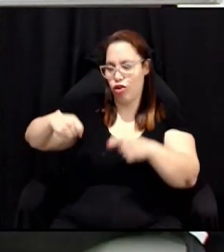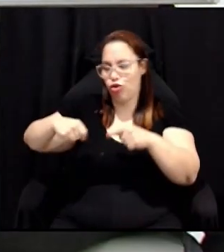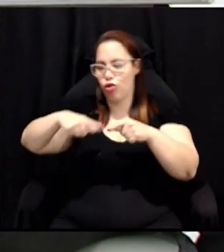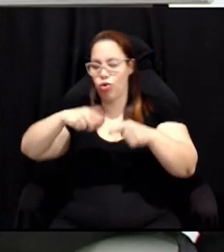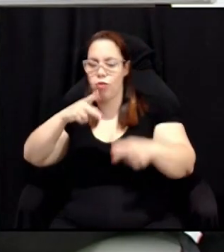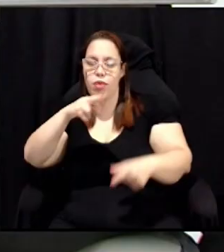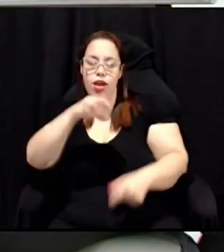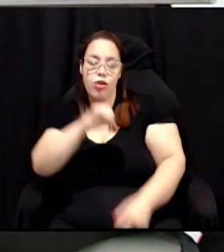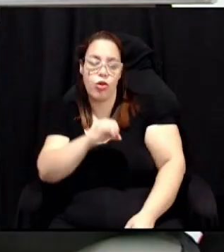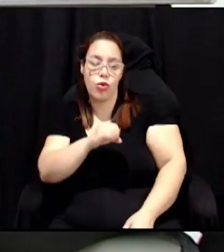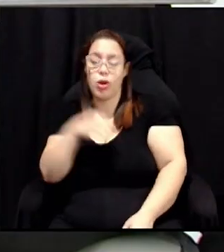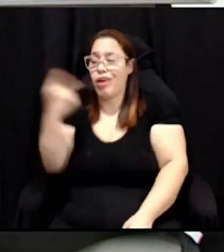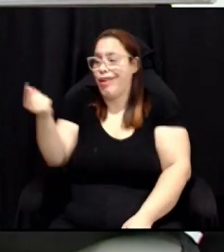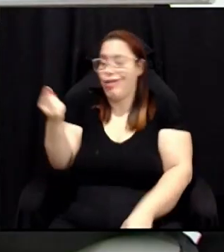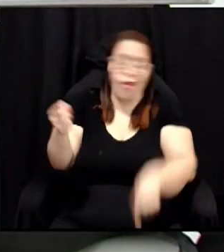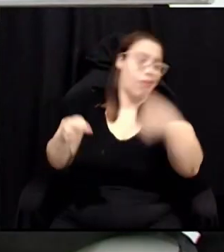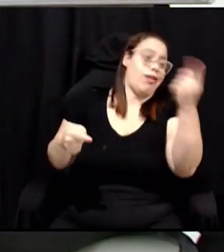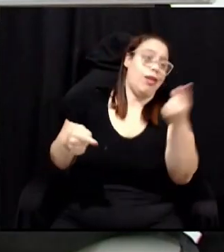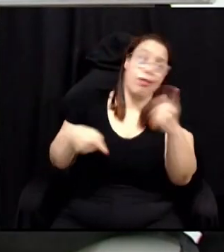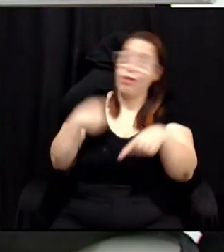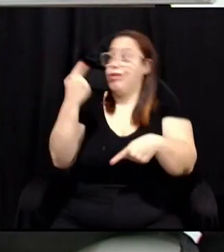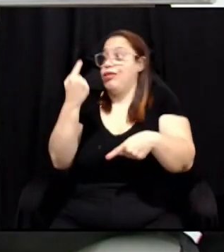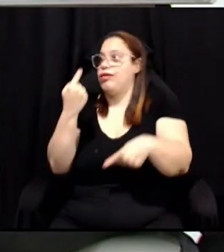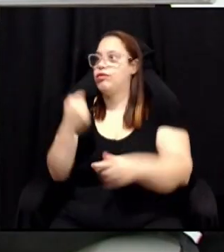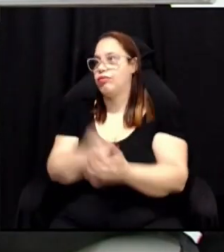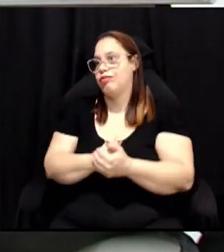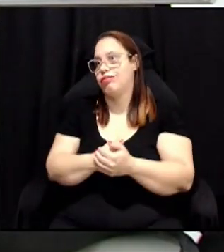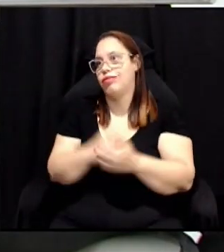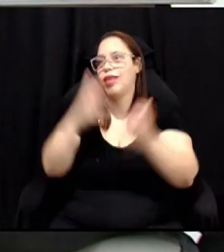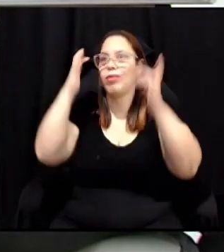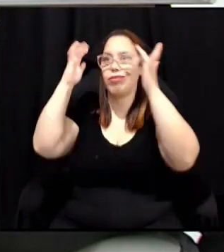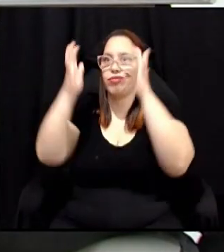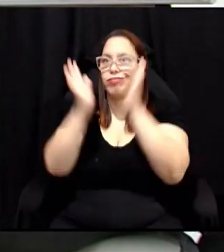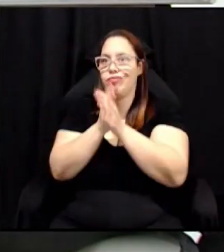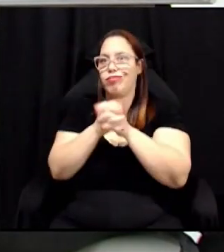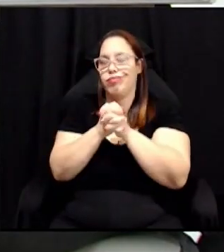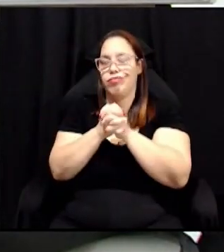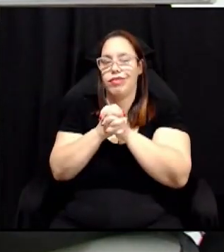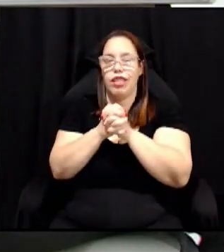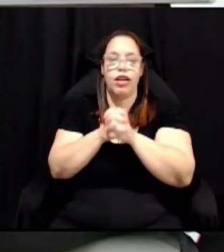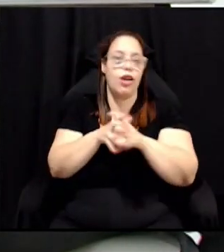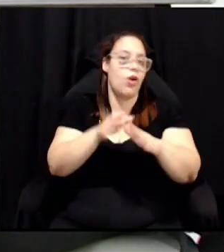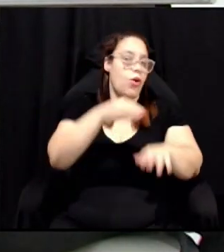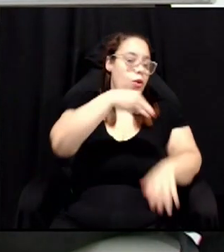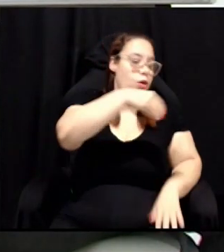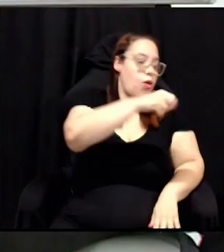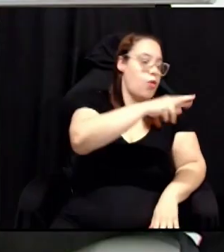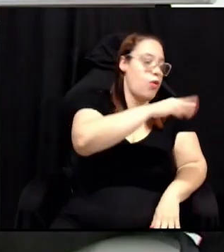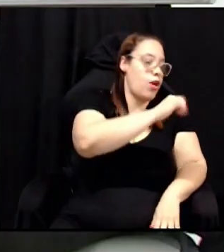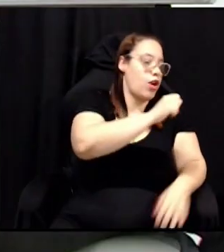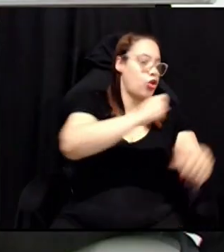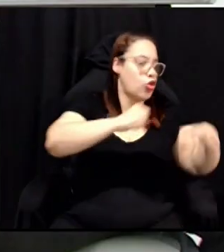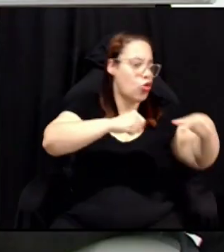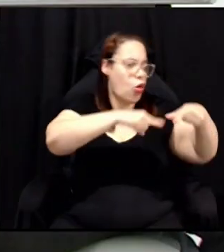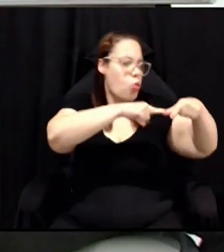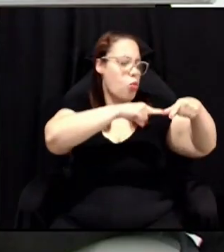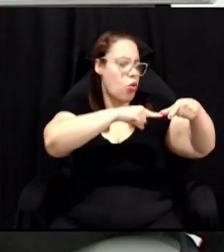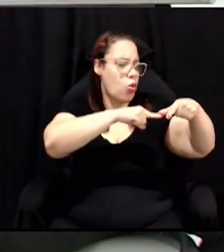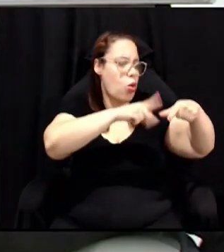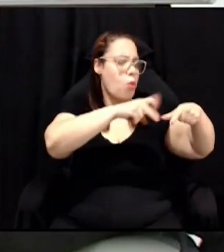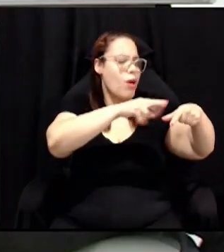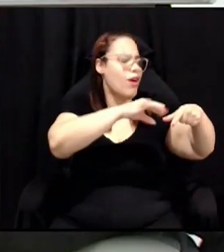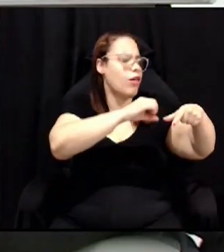aquilo. Aquilo é pura questão lógica que a gente estuda também. É matemática. Maria jogou bola e Pedro